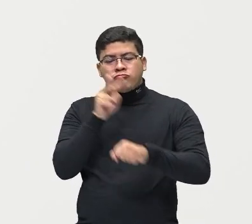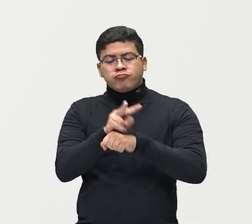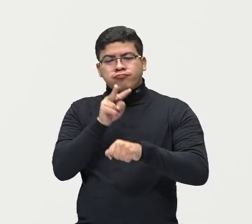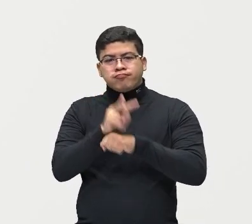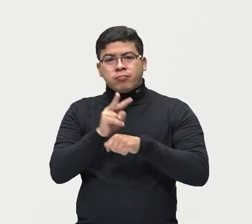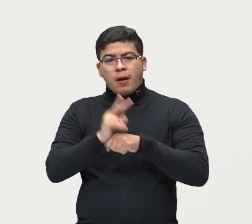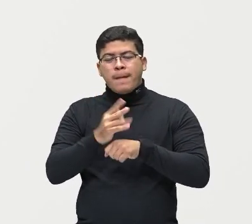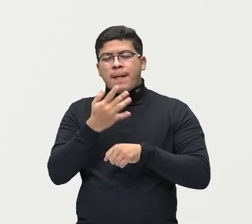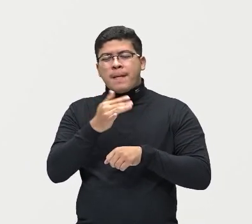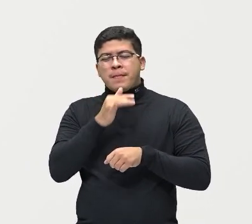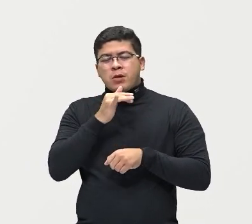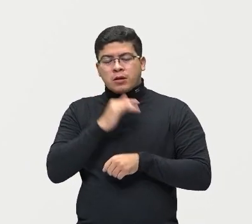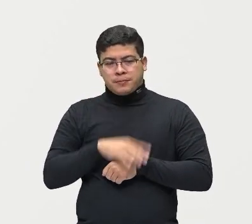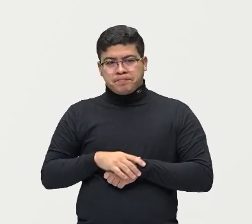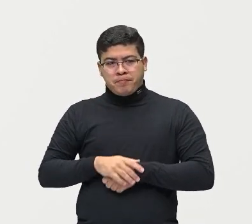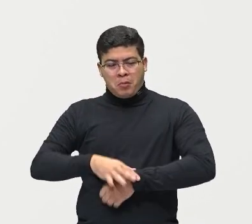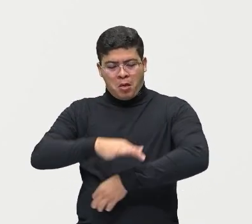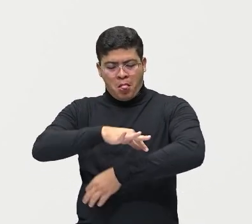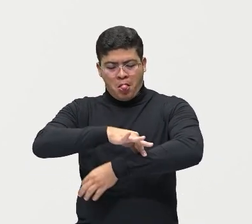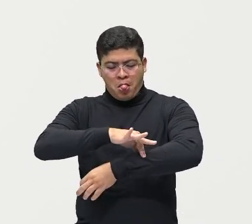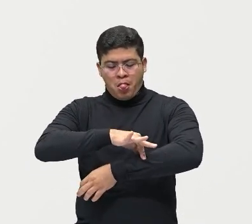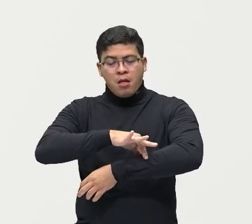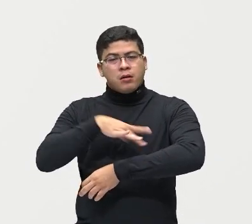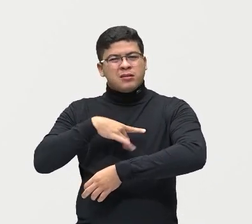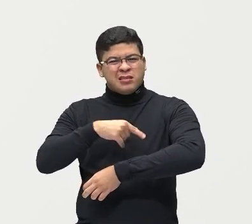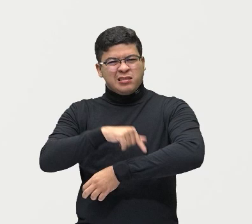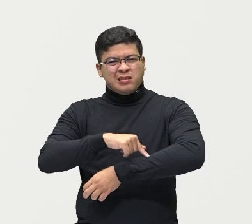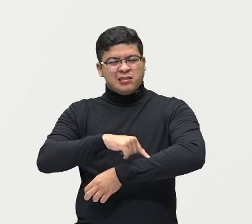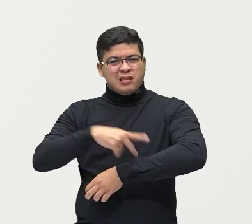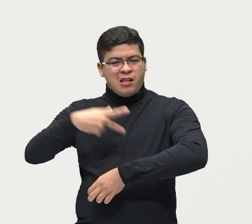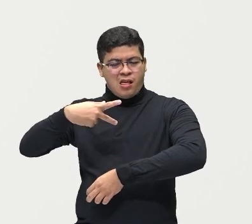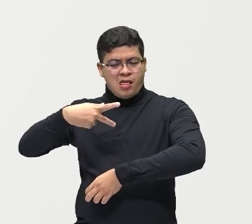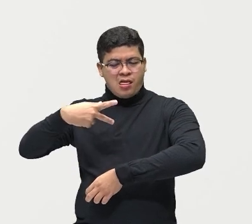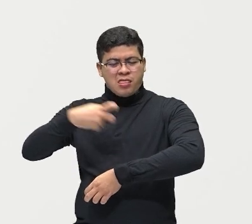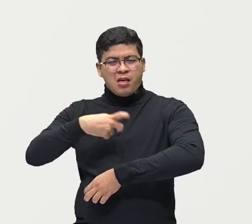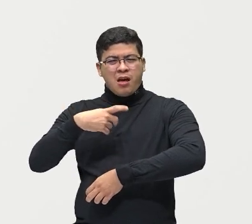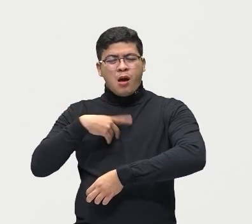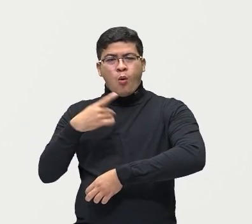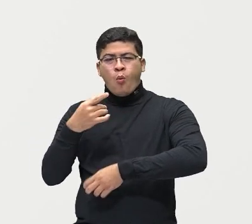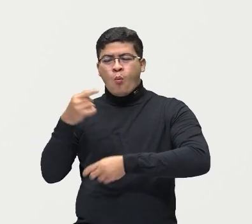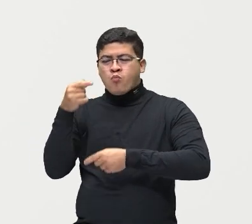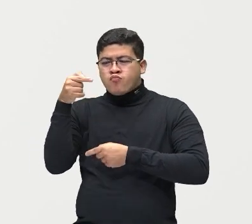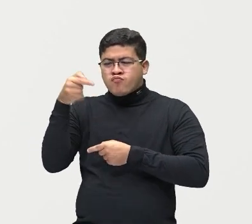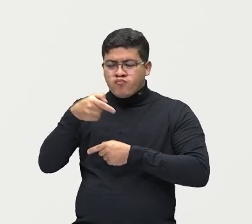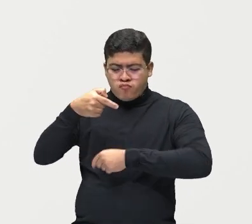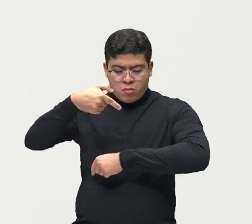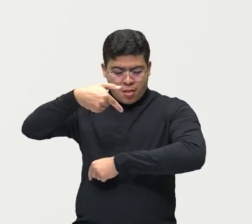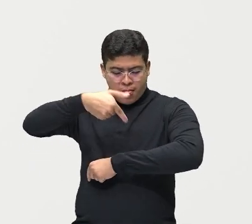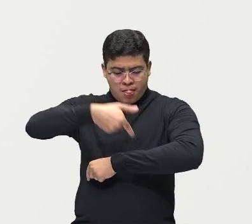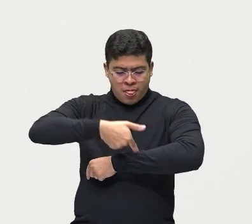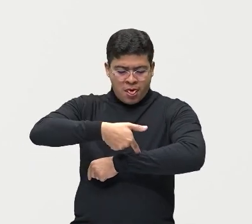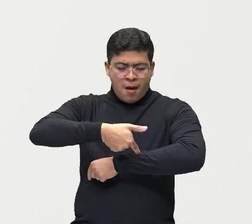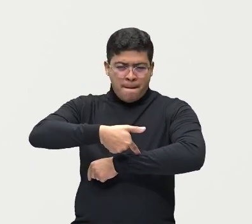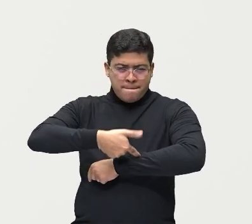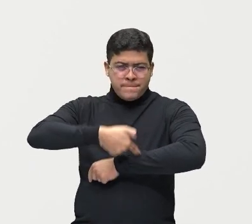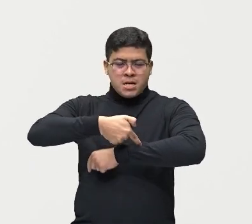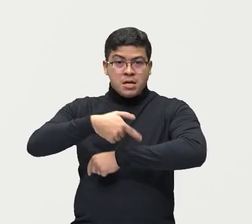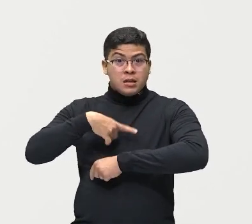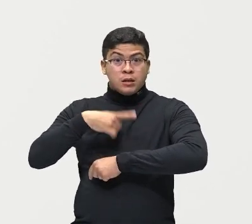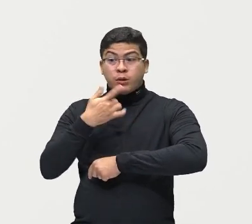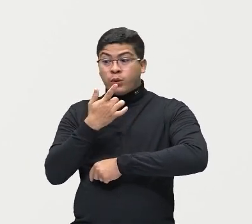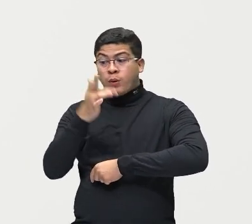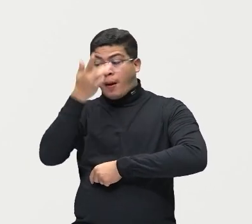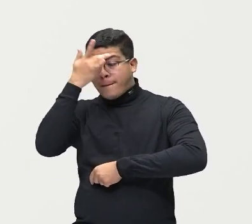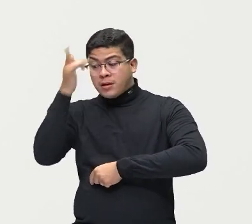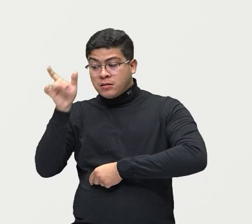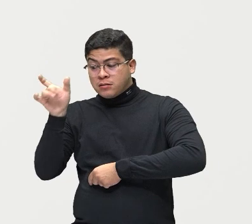uma pessoa sã, saudável, com uma agulha impregnada com secreção das feridas de um